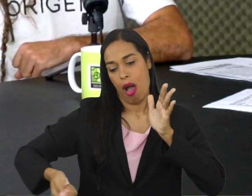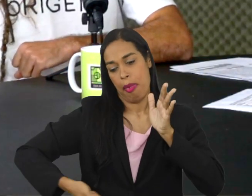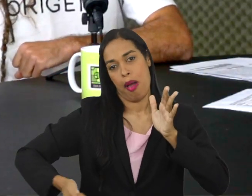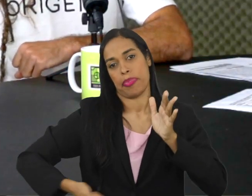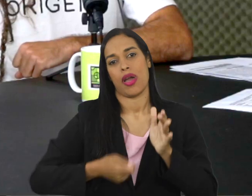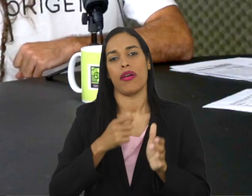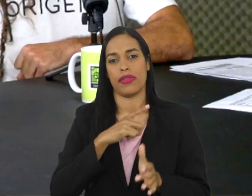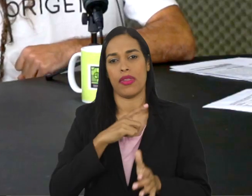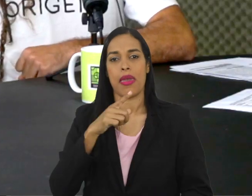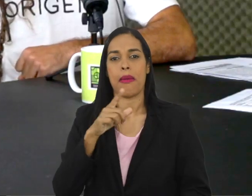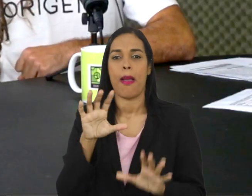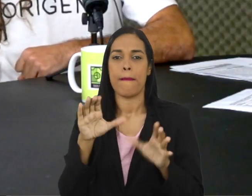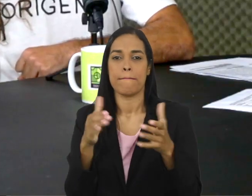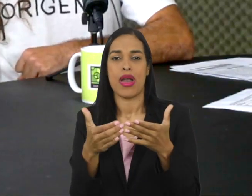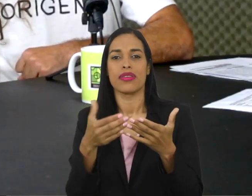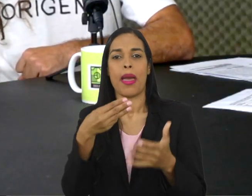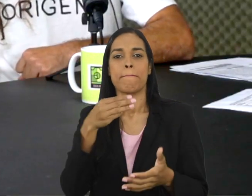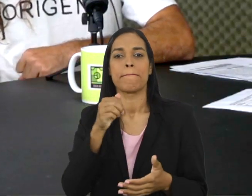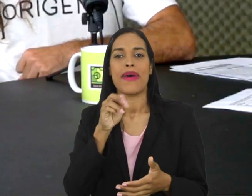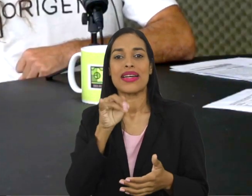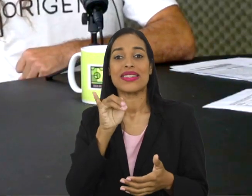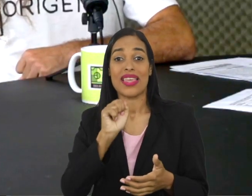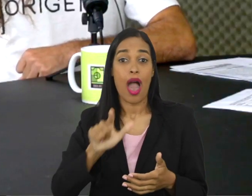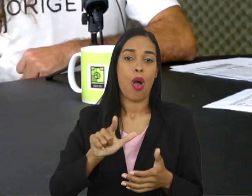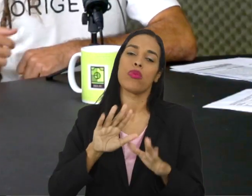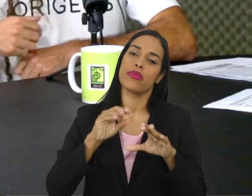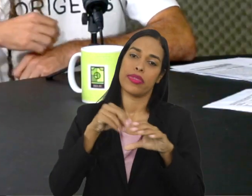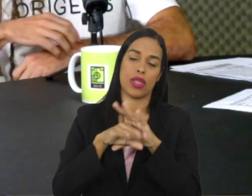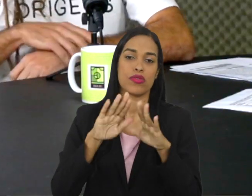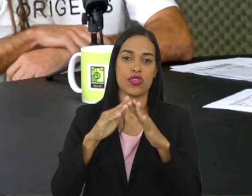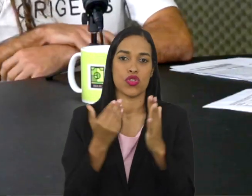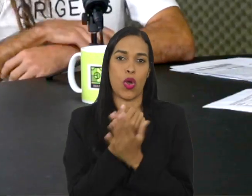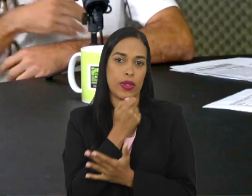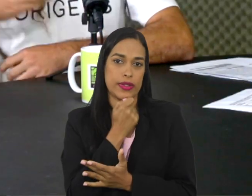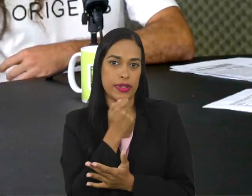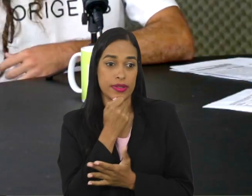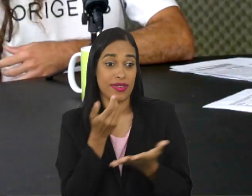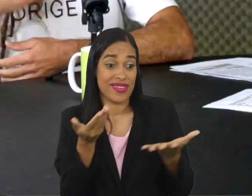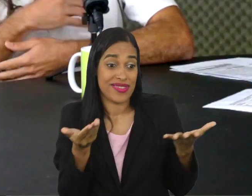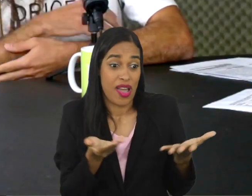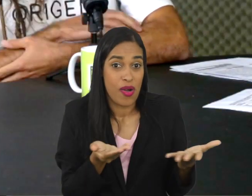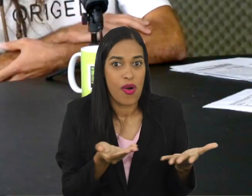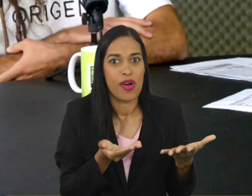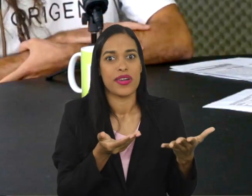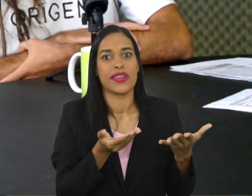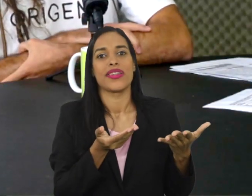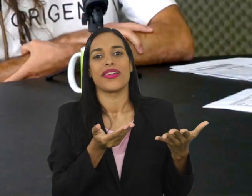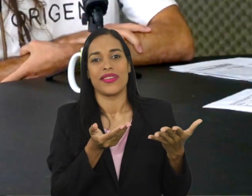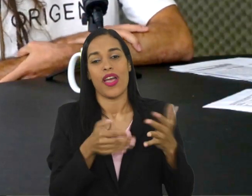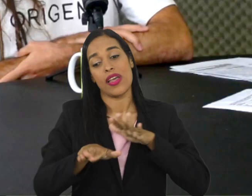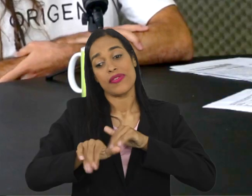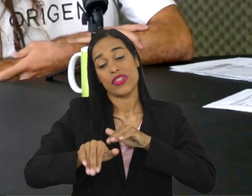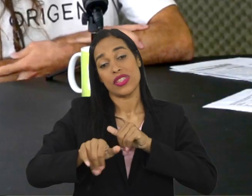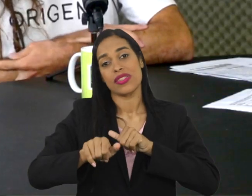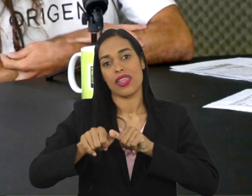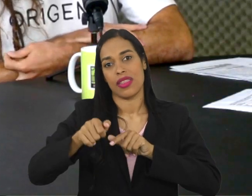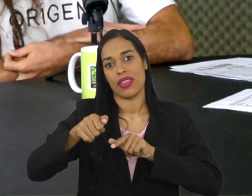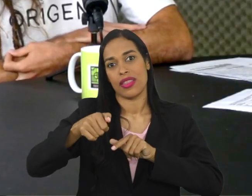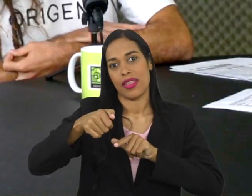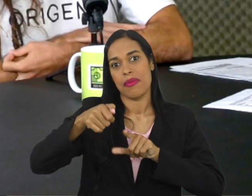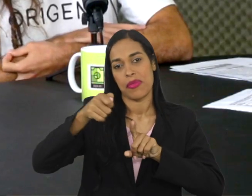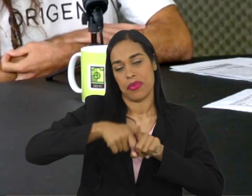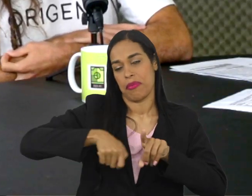a gente encontra ainda bastante, né? Sim. É muito forte ainda nas escolas. É forte, né? Principalmente agora que tivemos aí, né, o desfile de 7 de